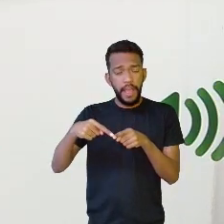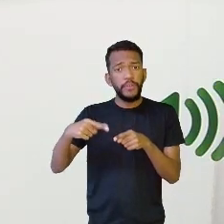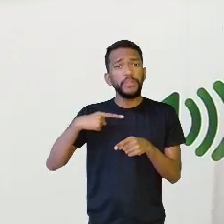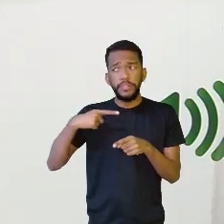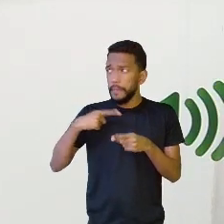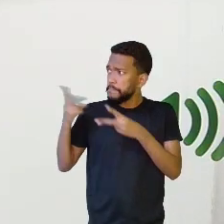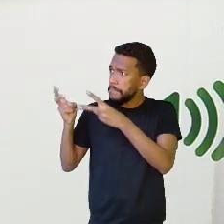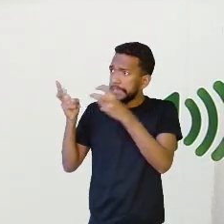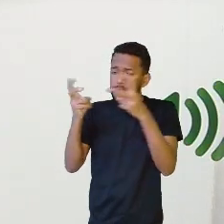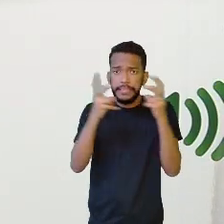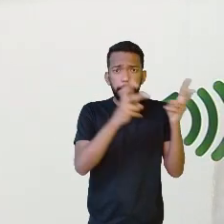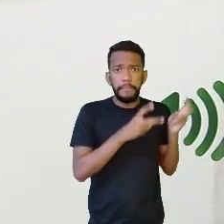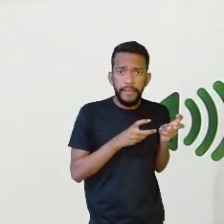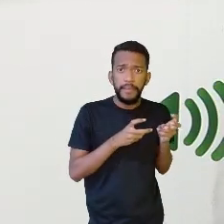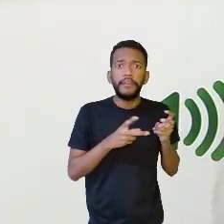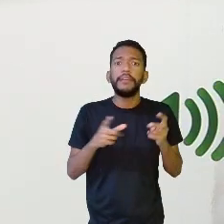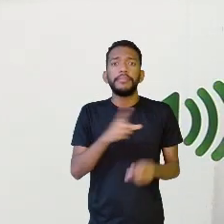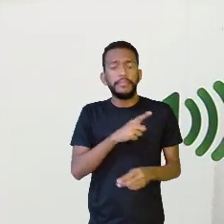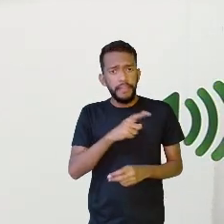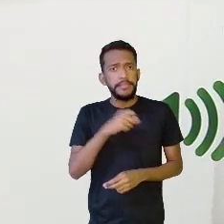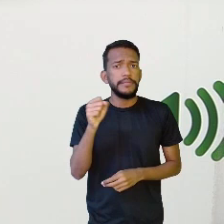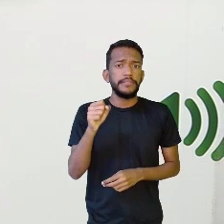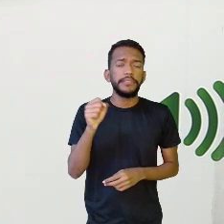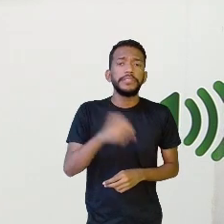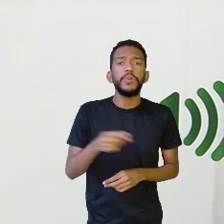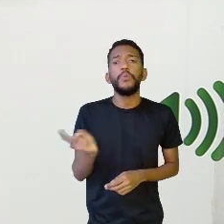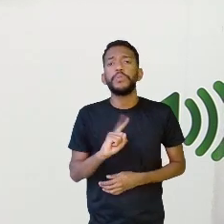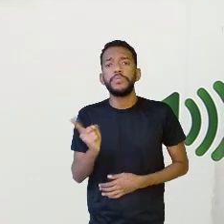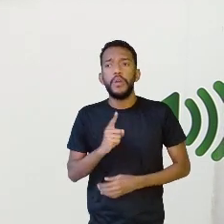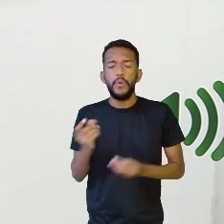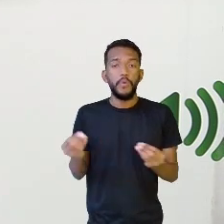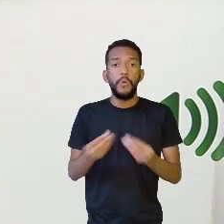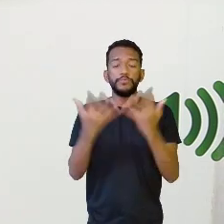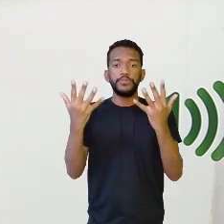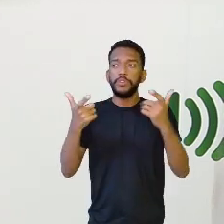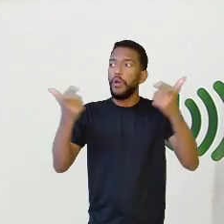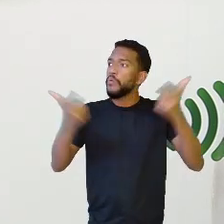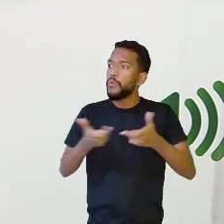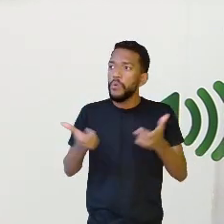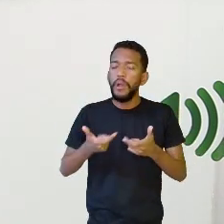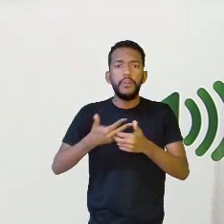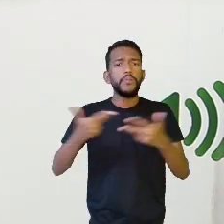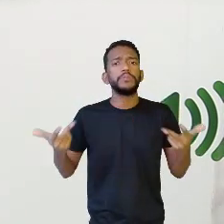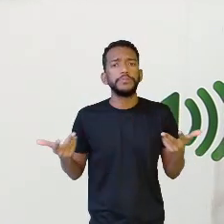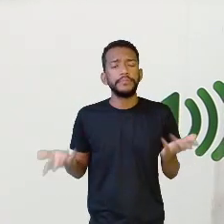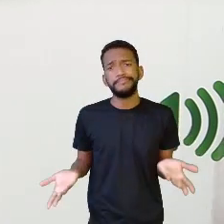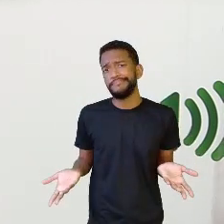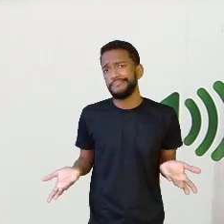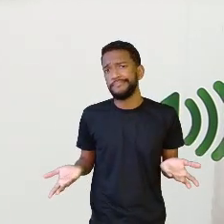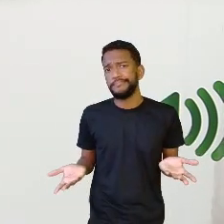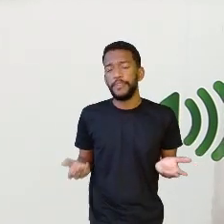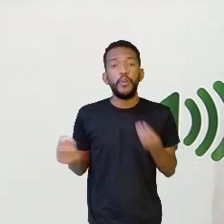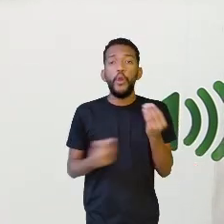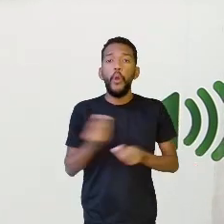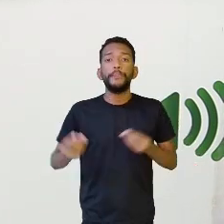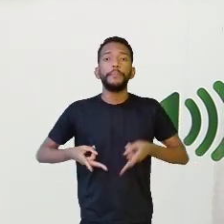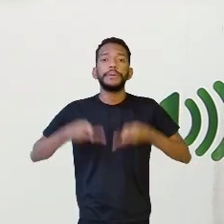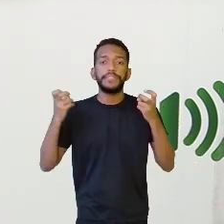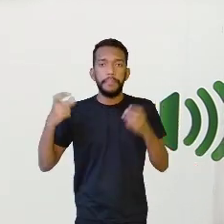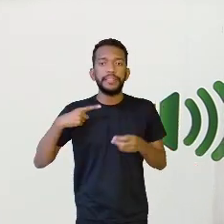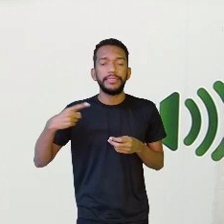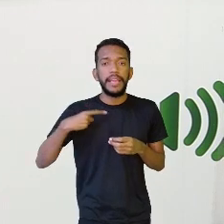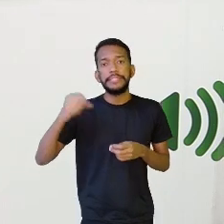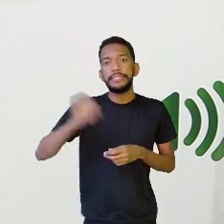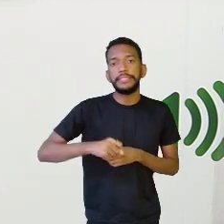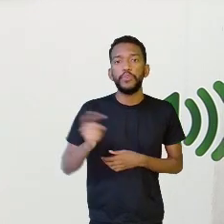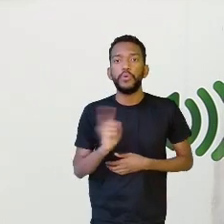conseguem perceber se existe combustão em algum lugar aí? Como é que a gente consegue perceber se há uma combustão